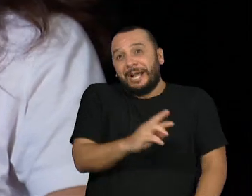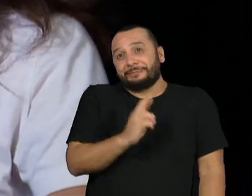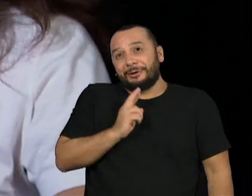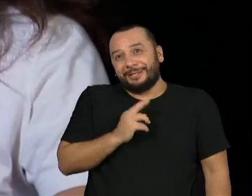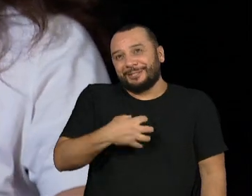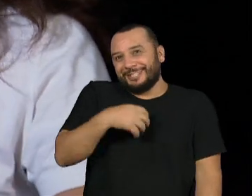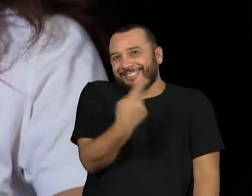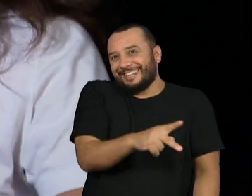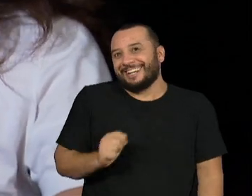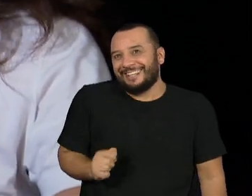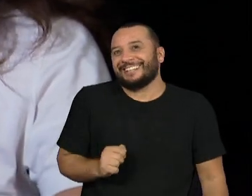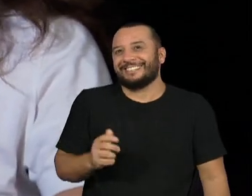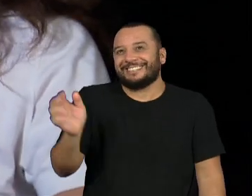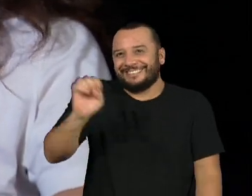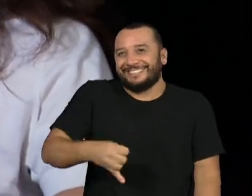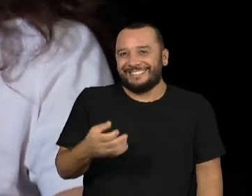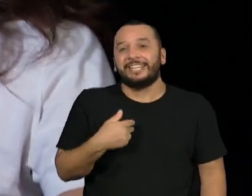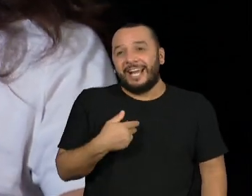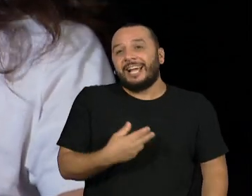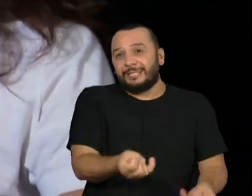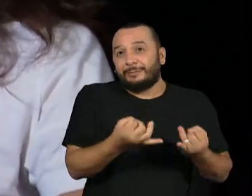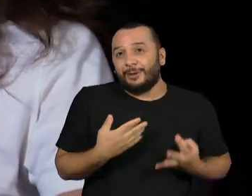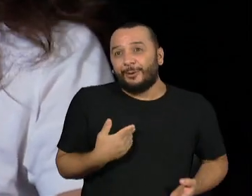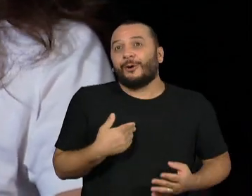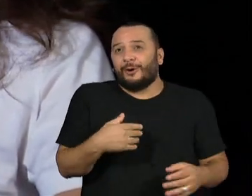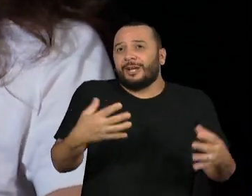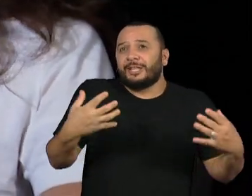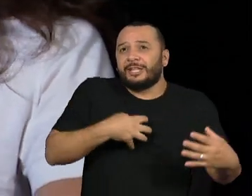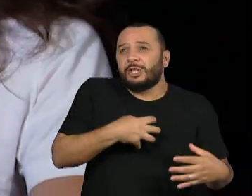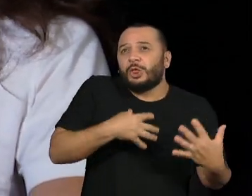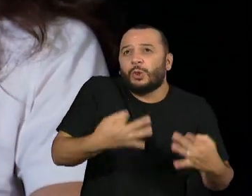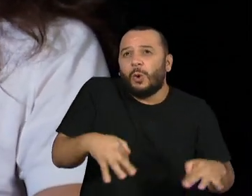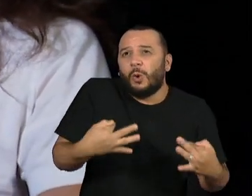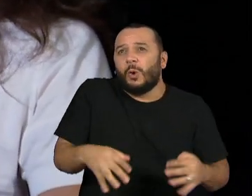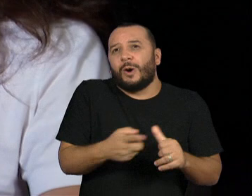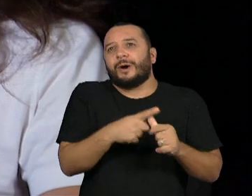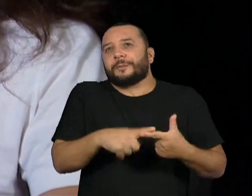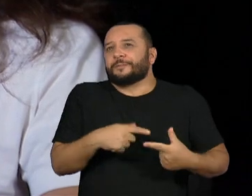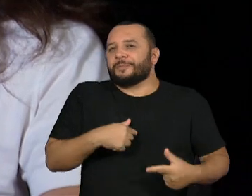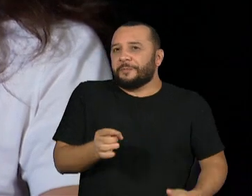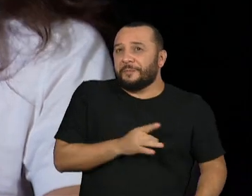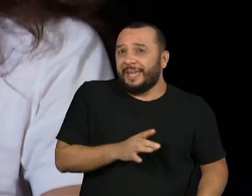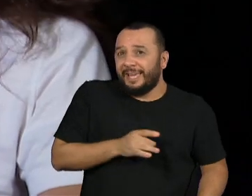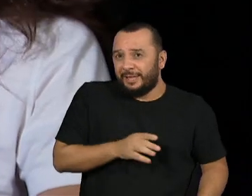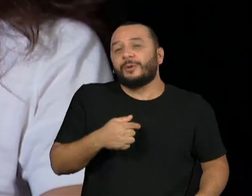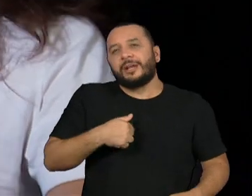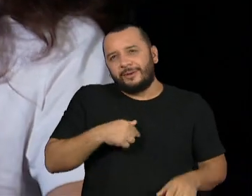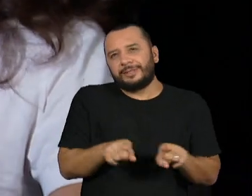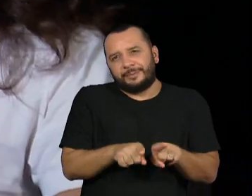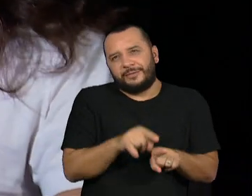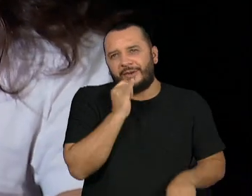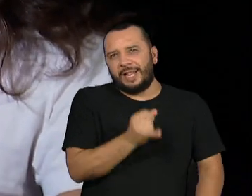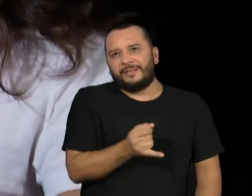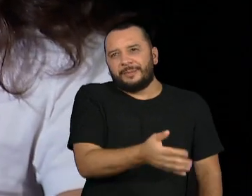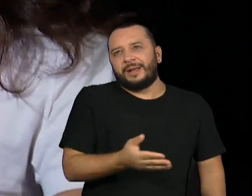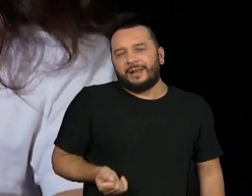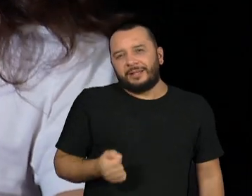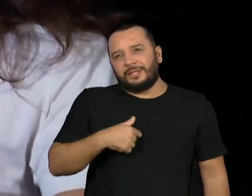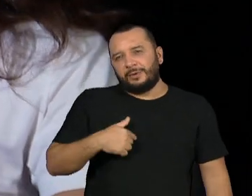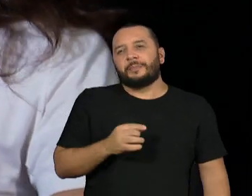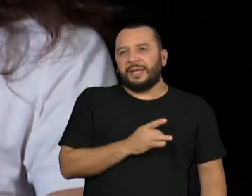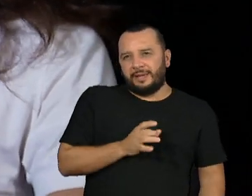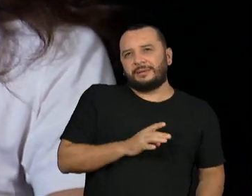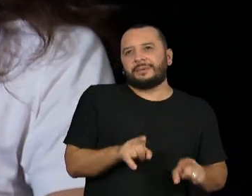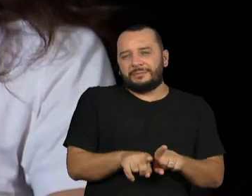às vezes me transmitindo suas dores, os seus medos. Às vezes era eu que os transmitia para ela, coitada. E